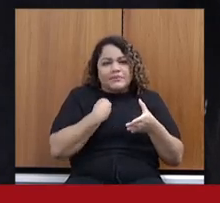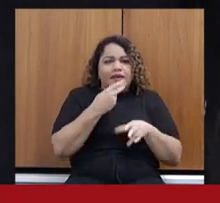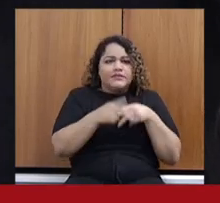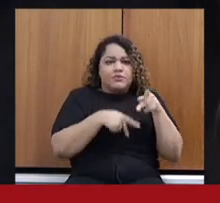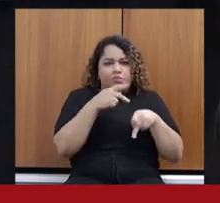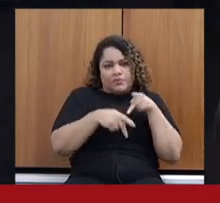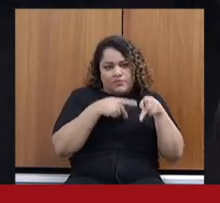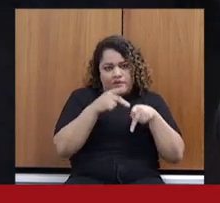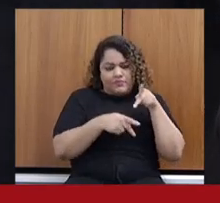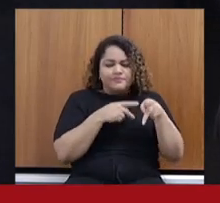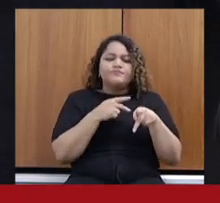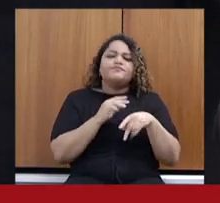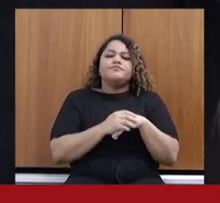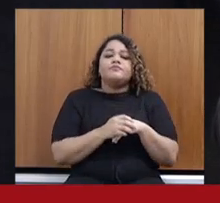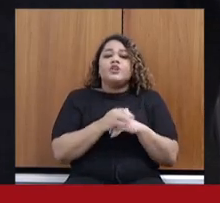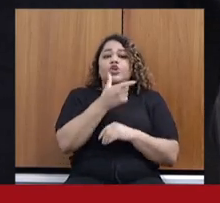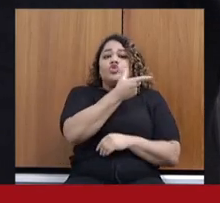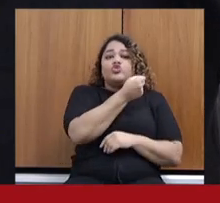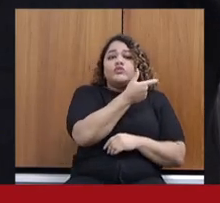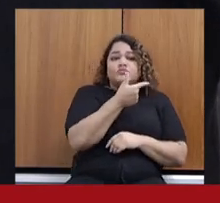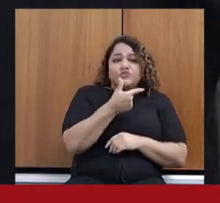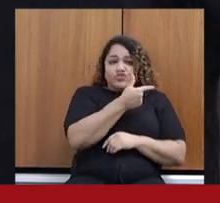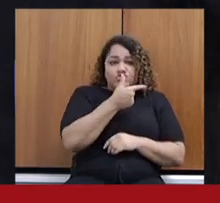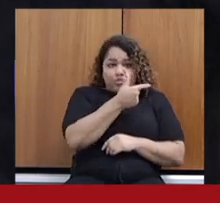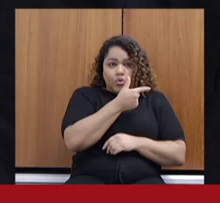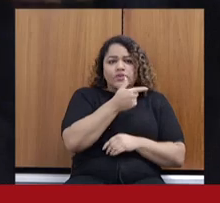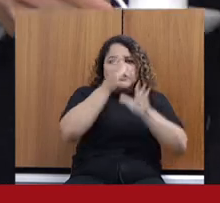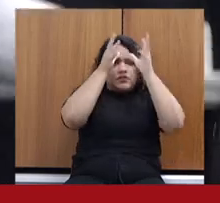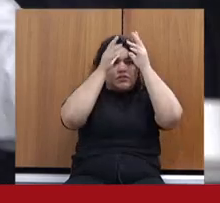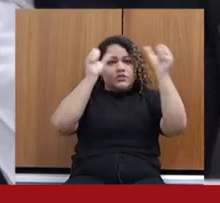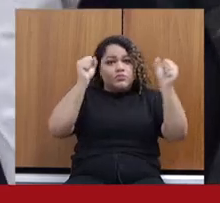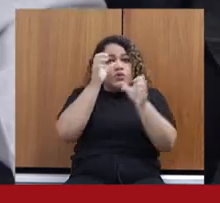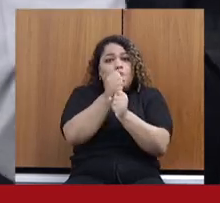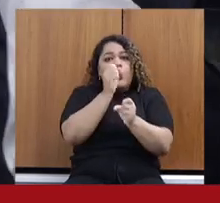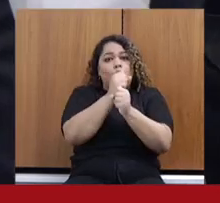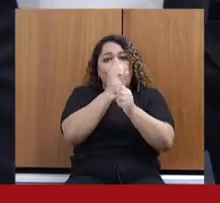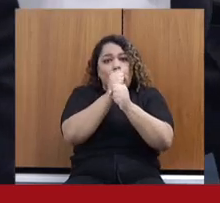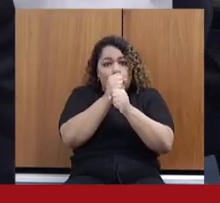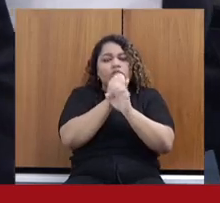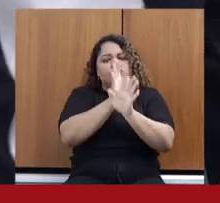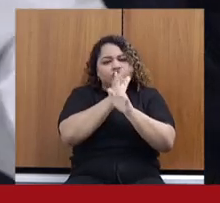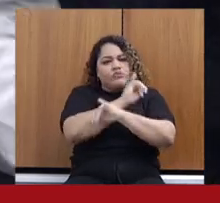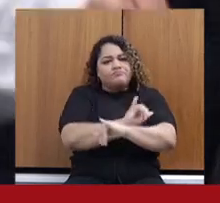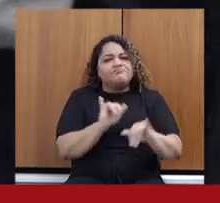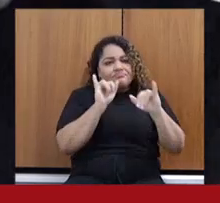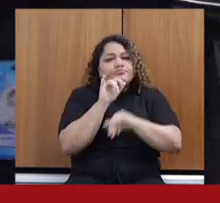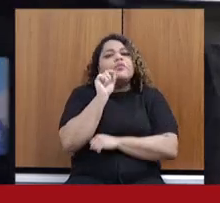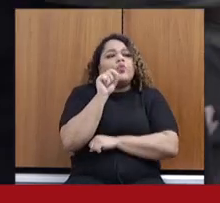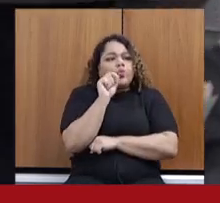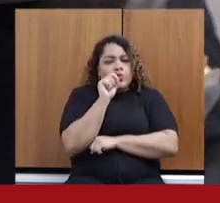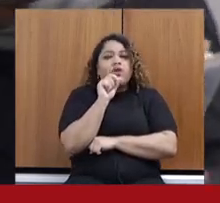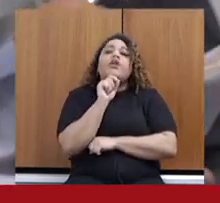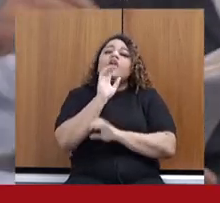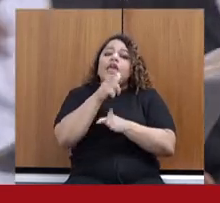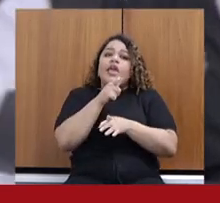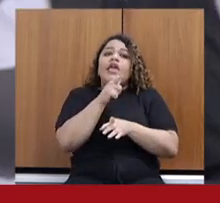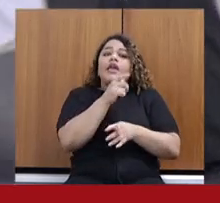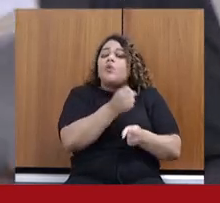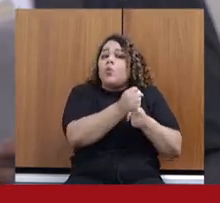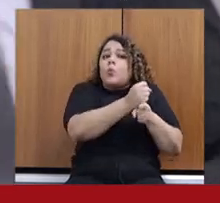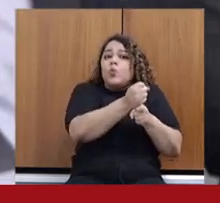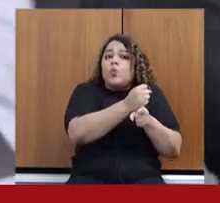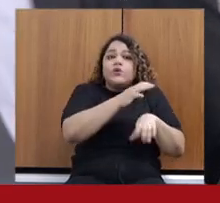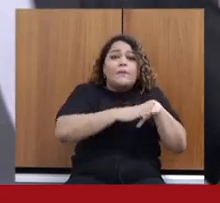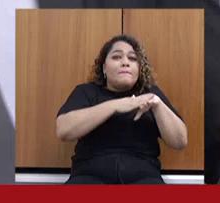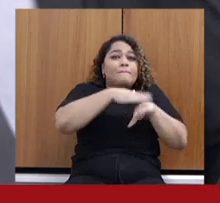inclusive, já noticiado pelo próprio Tribunal de Contas do Estado, foi o ano de maior execução da história de emendas da CPP, de